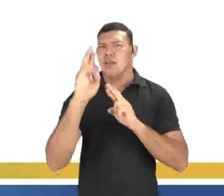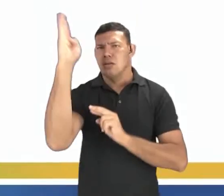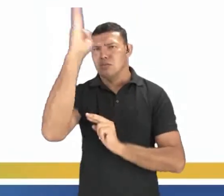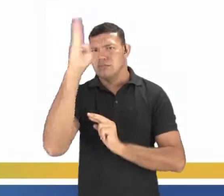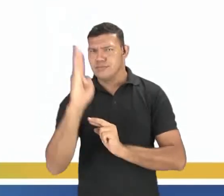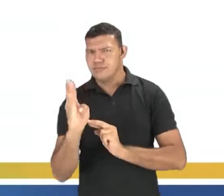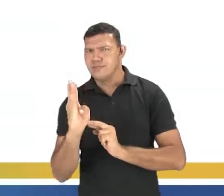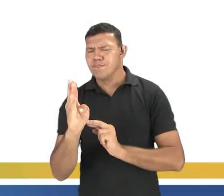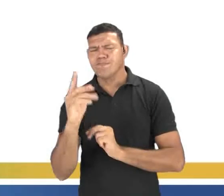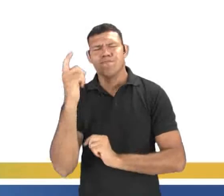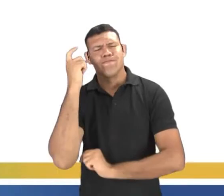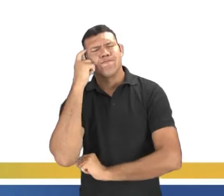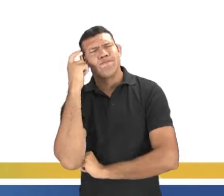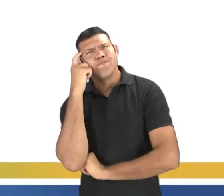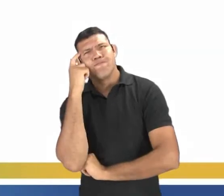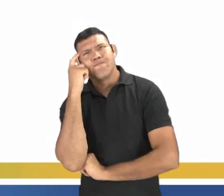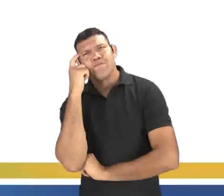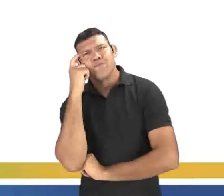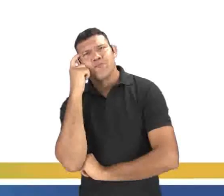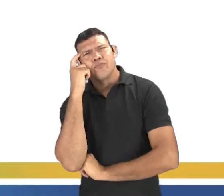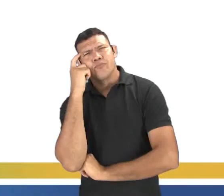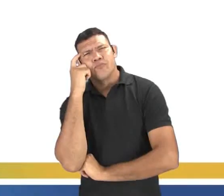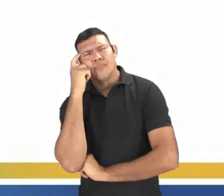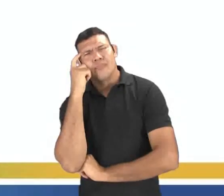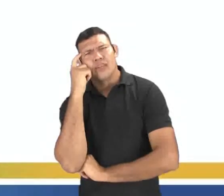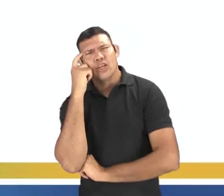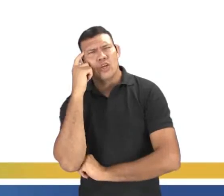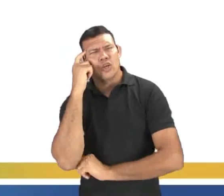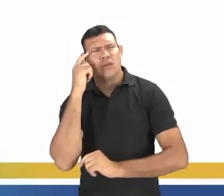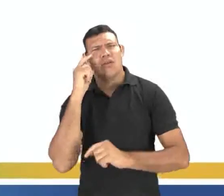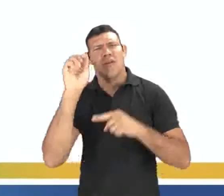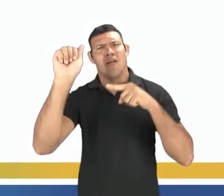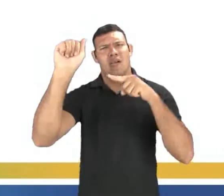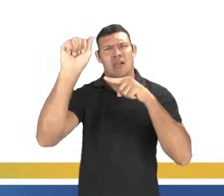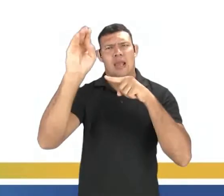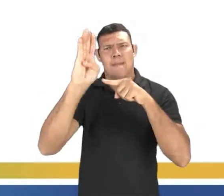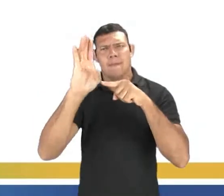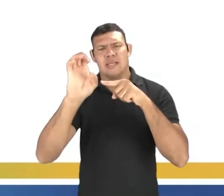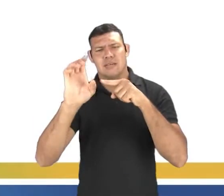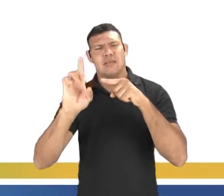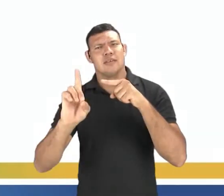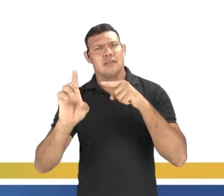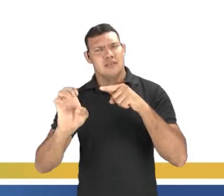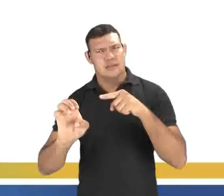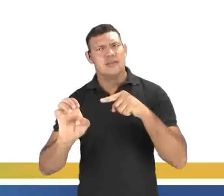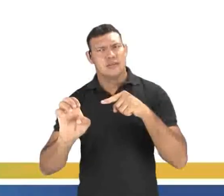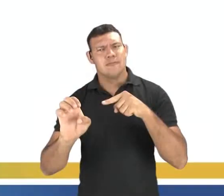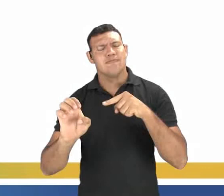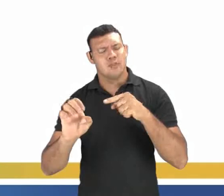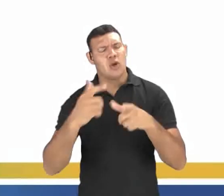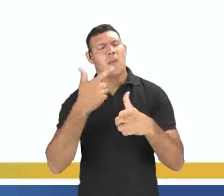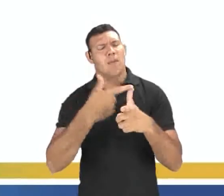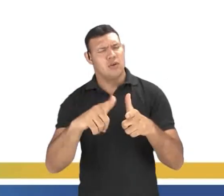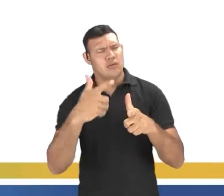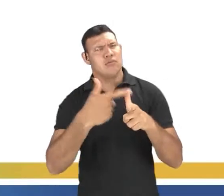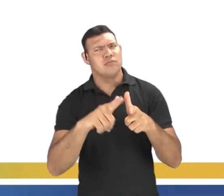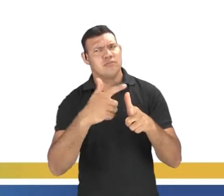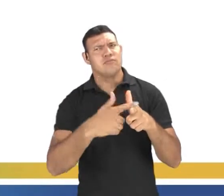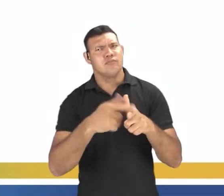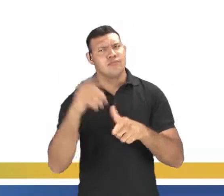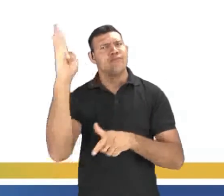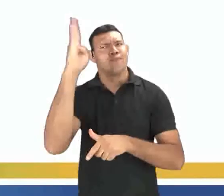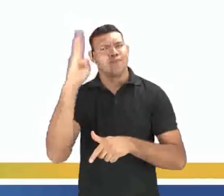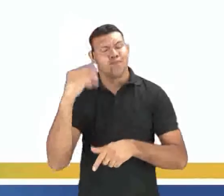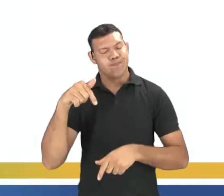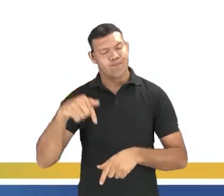for parar para pensar, né, que todas essas alternativas, todas essas situações aí, problemas no nosso